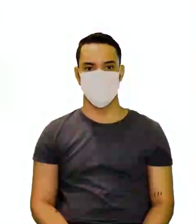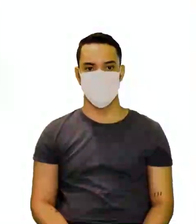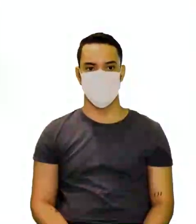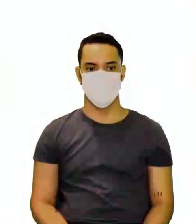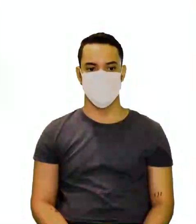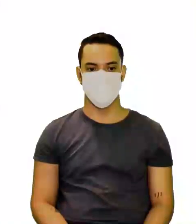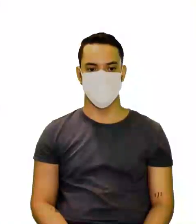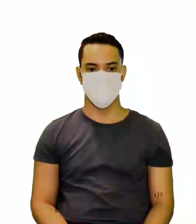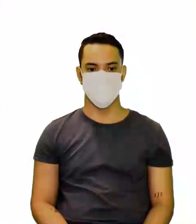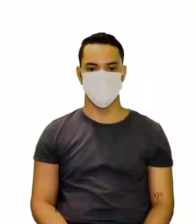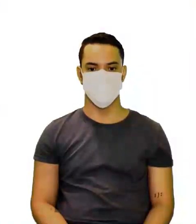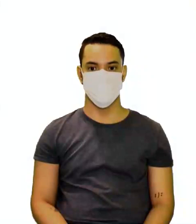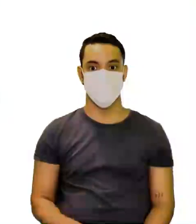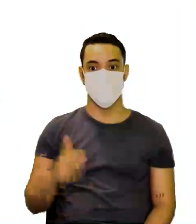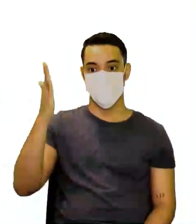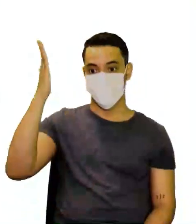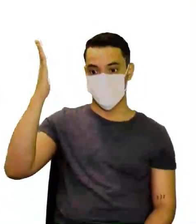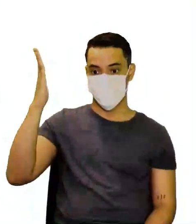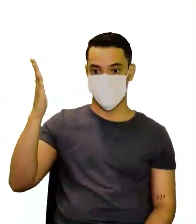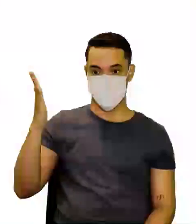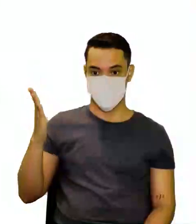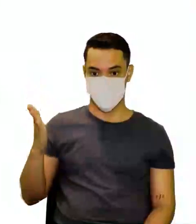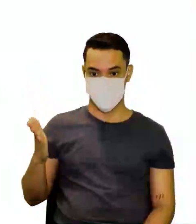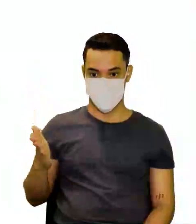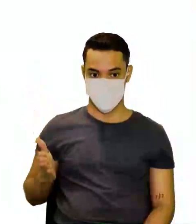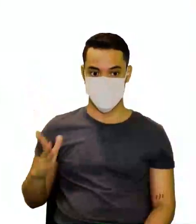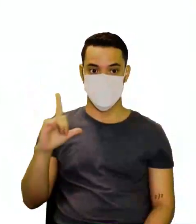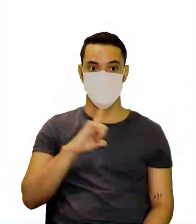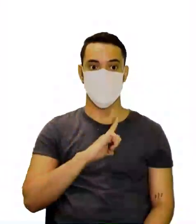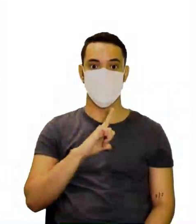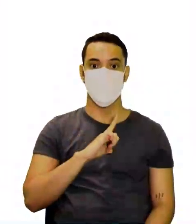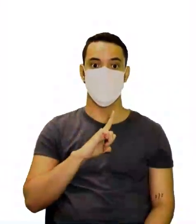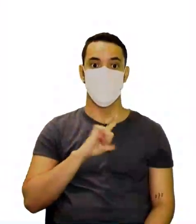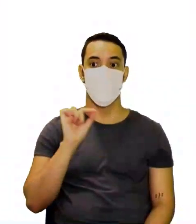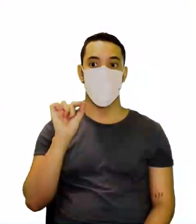ali, olha aqui, ó. Nós temos aqui